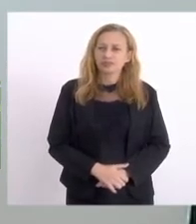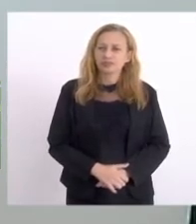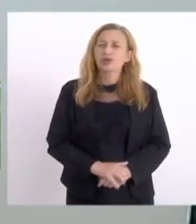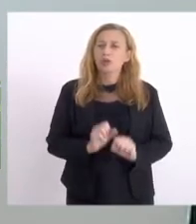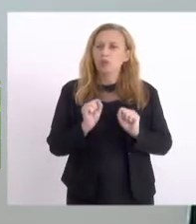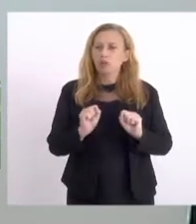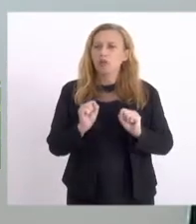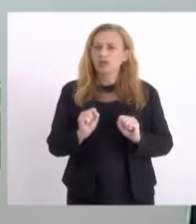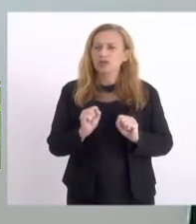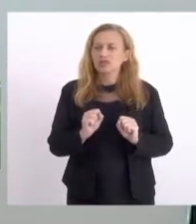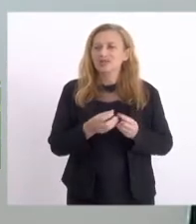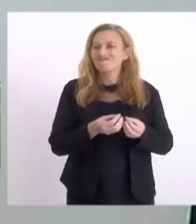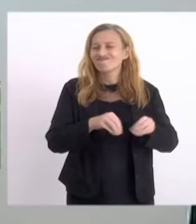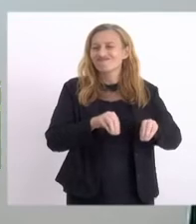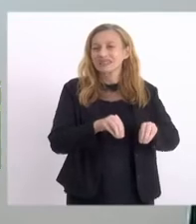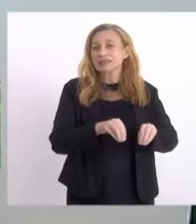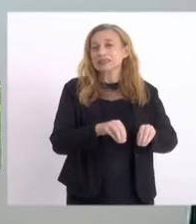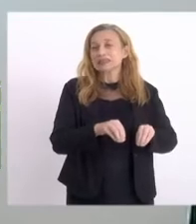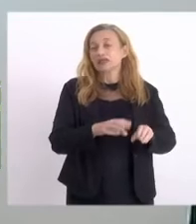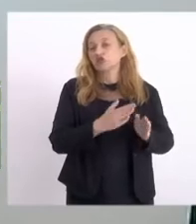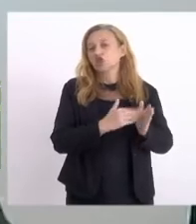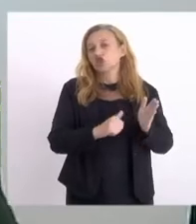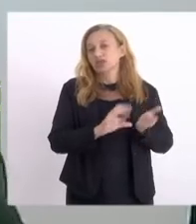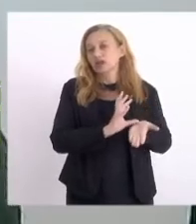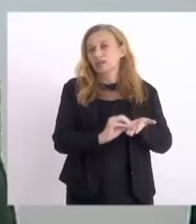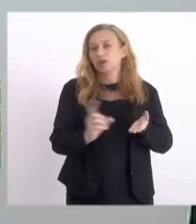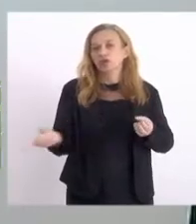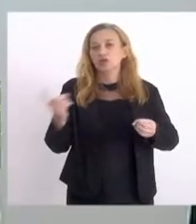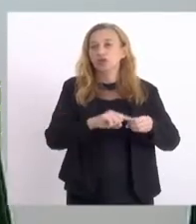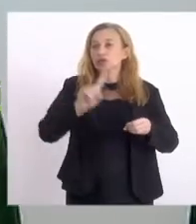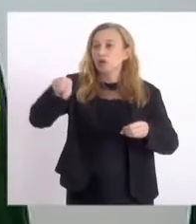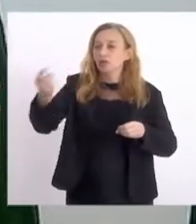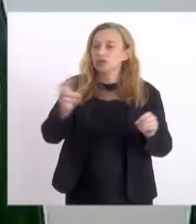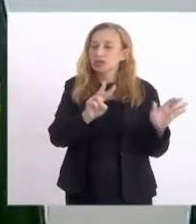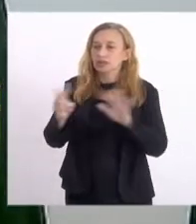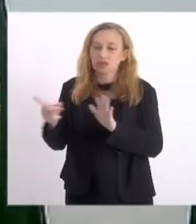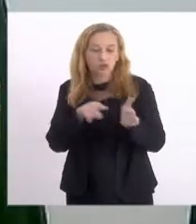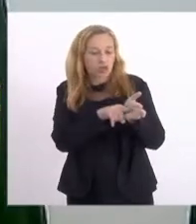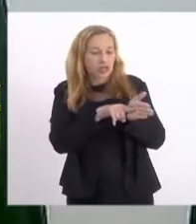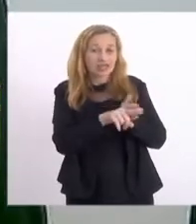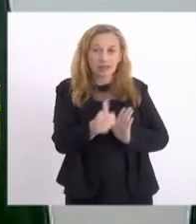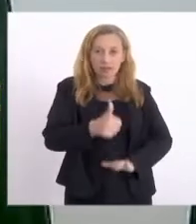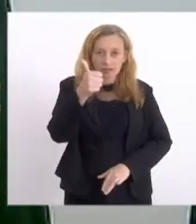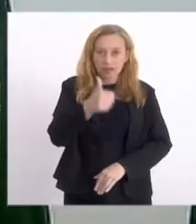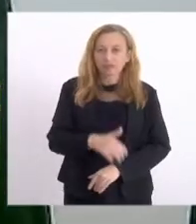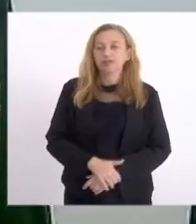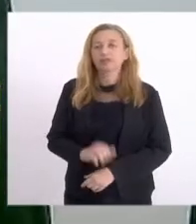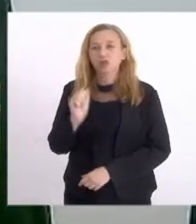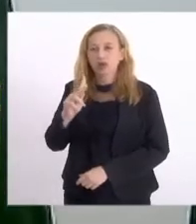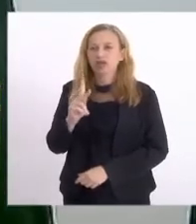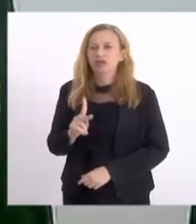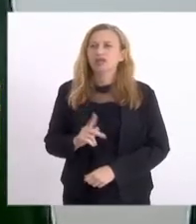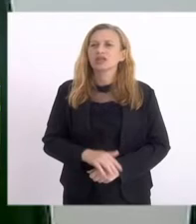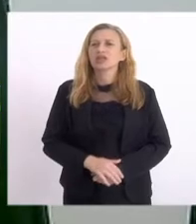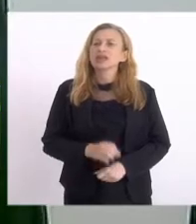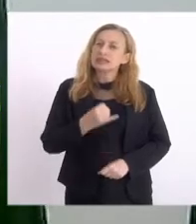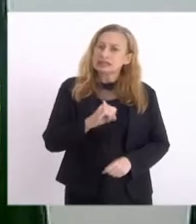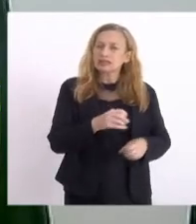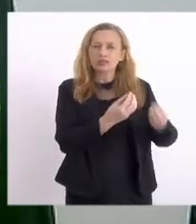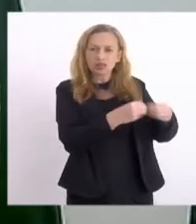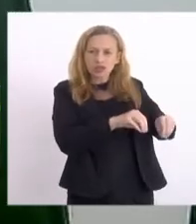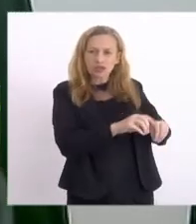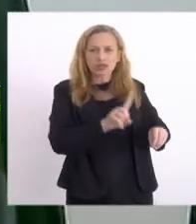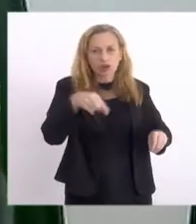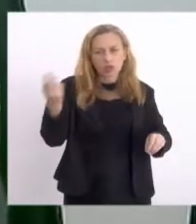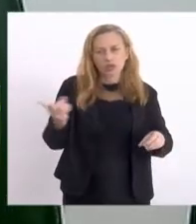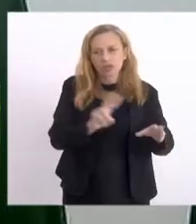Pode ser uma prejudicabilidade aqui. Eu vou retirar de pauta, volta na semana que vem, vou analisar. Eu que, okay? Se há uma prejudicabilidade, volta